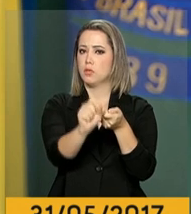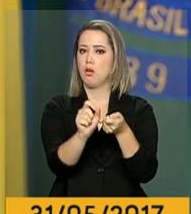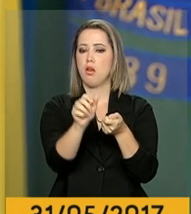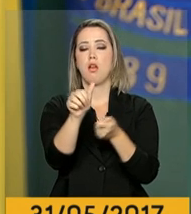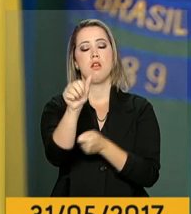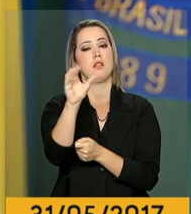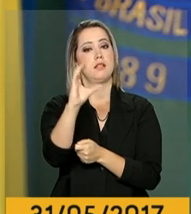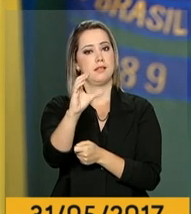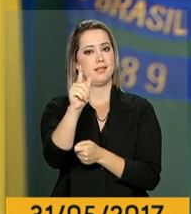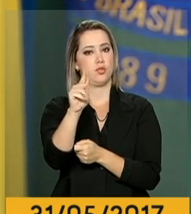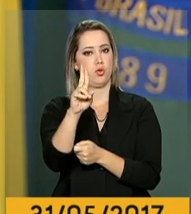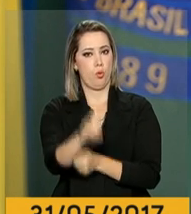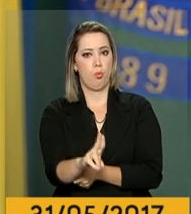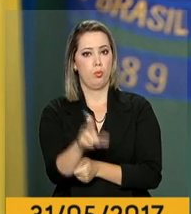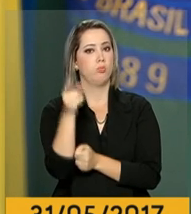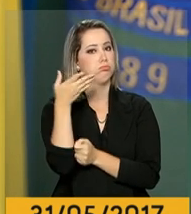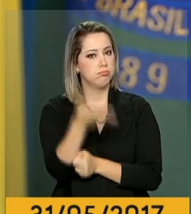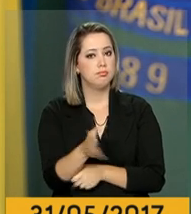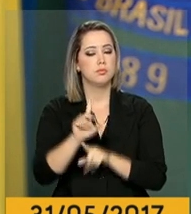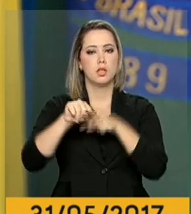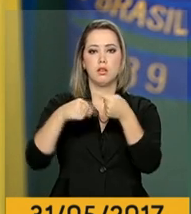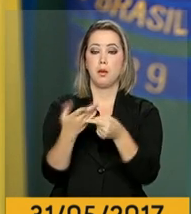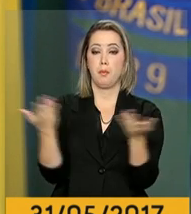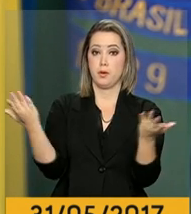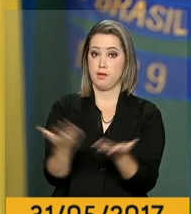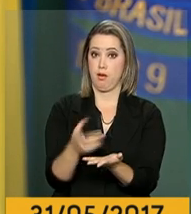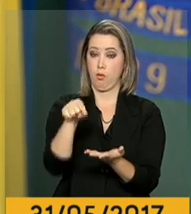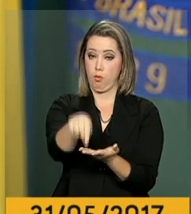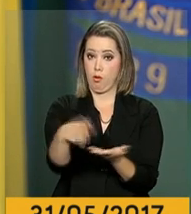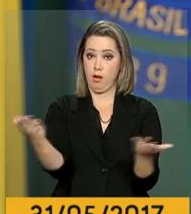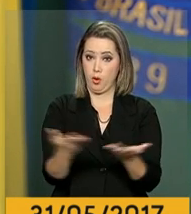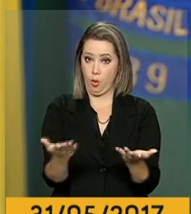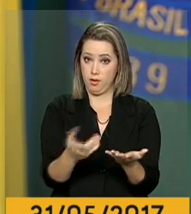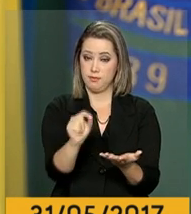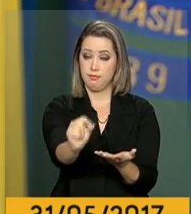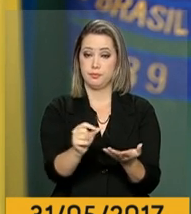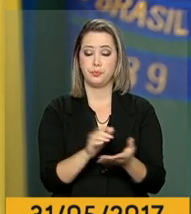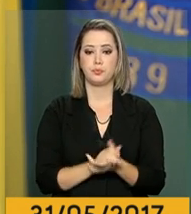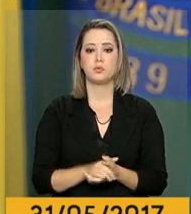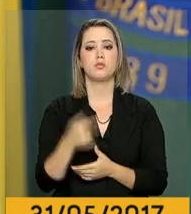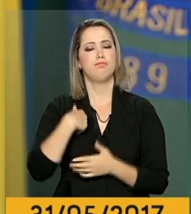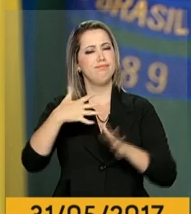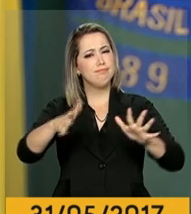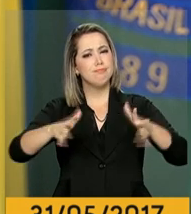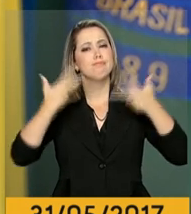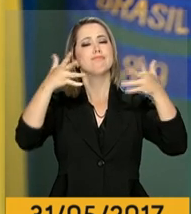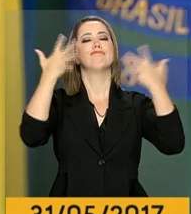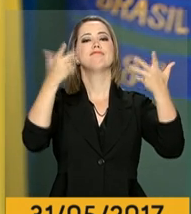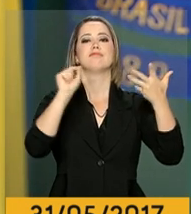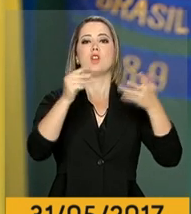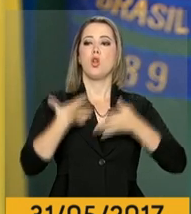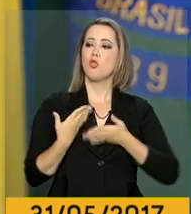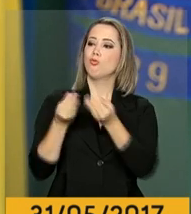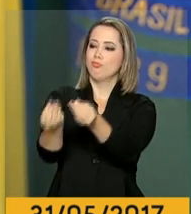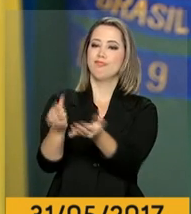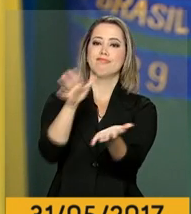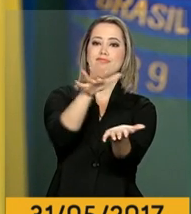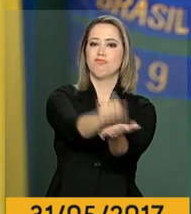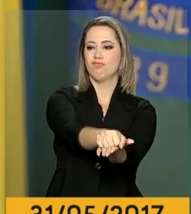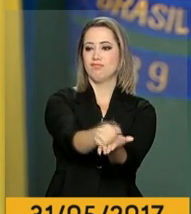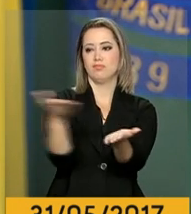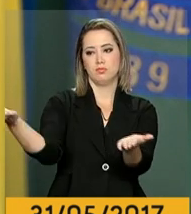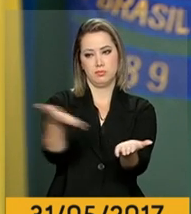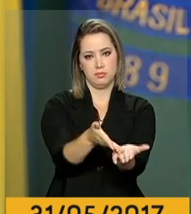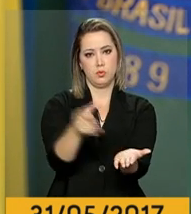Geral da União. E logo depois, agora, é com grande alegria que eu dou posse